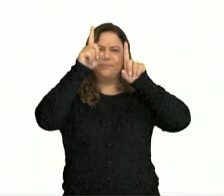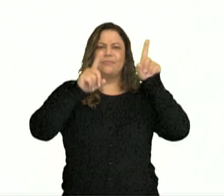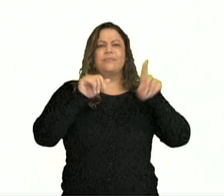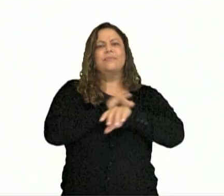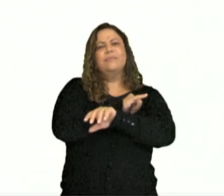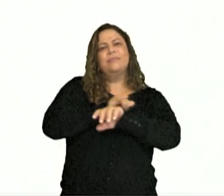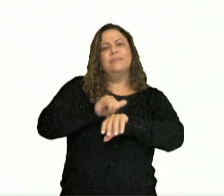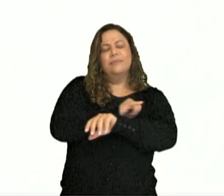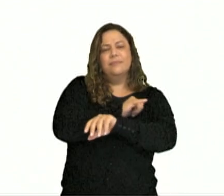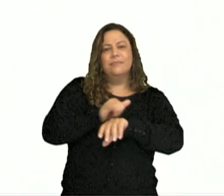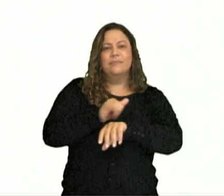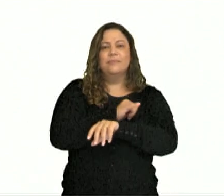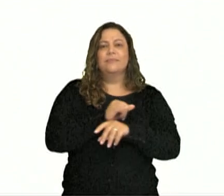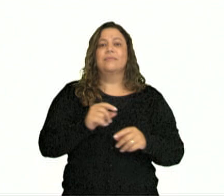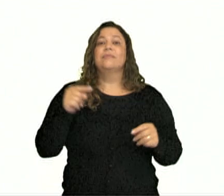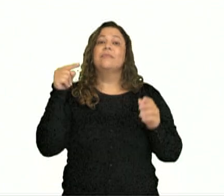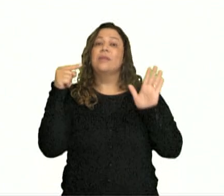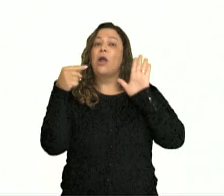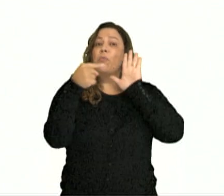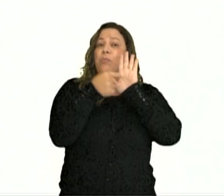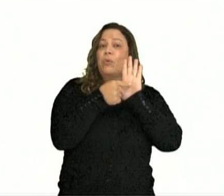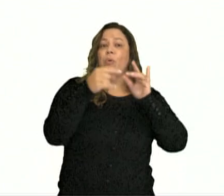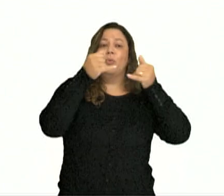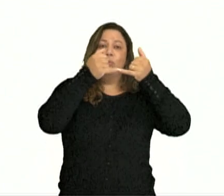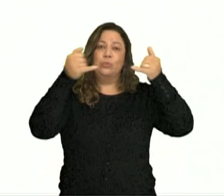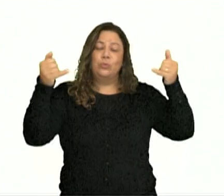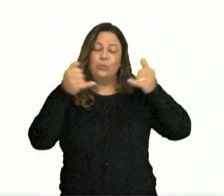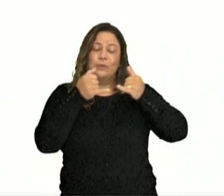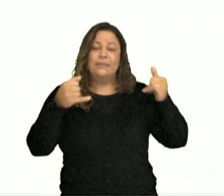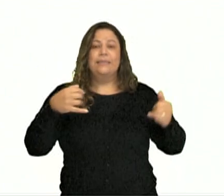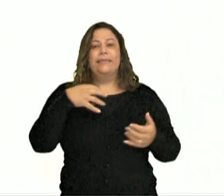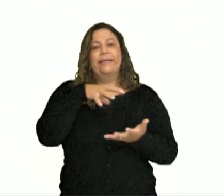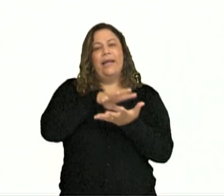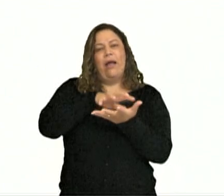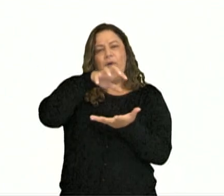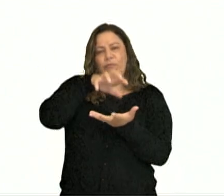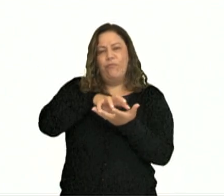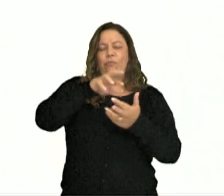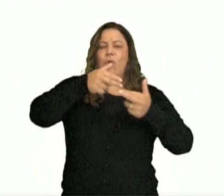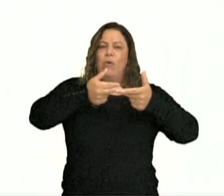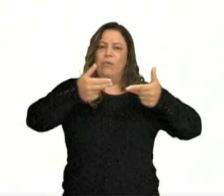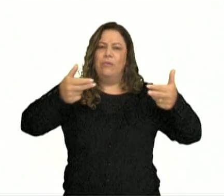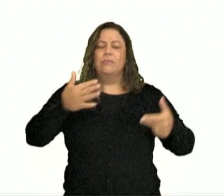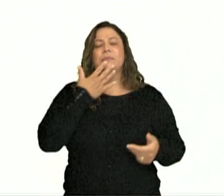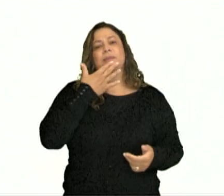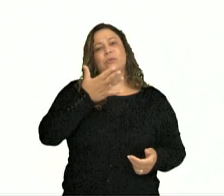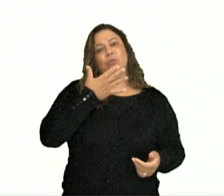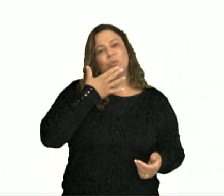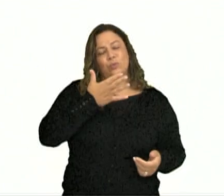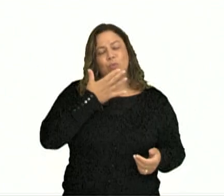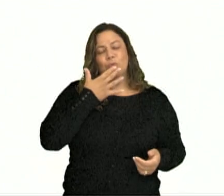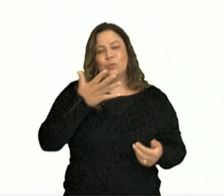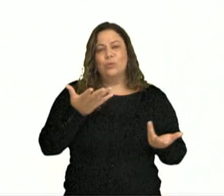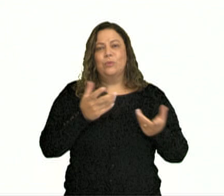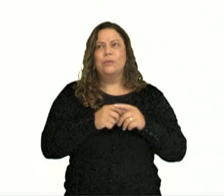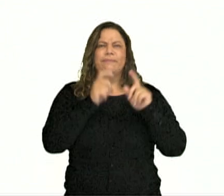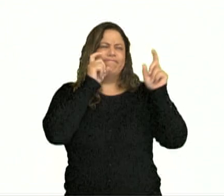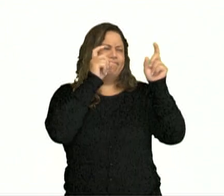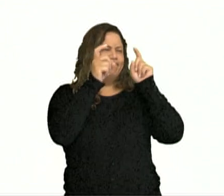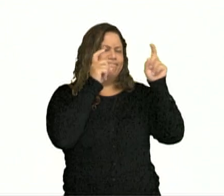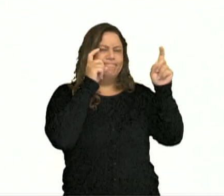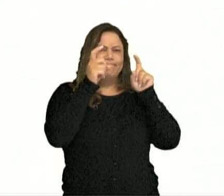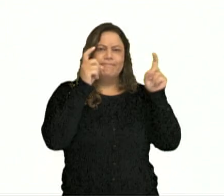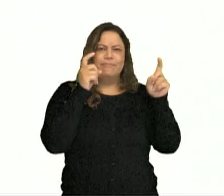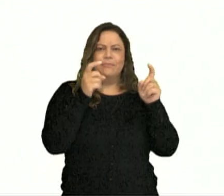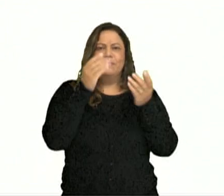elementos visuais como ponto, linhas, formas, cores. Então, ela não vai ter essa preocupação de ter ali a